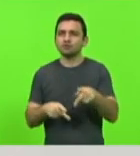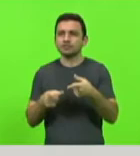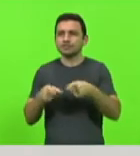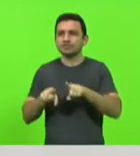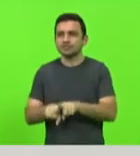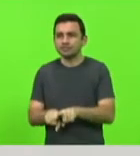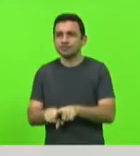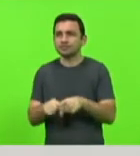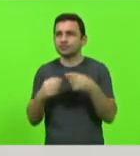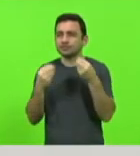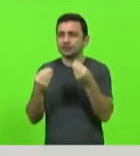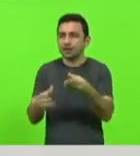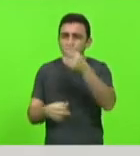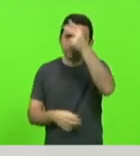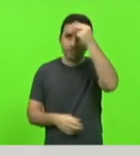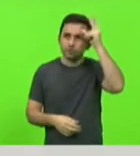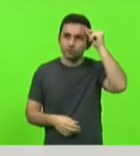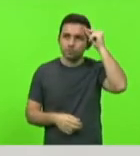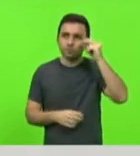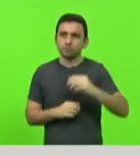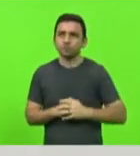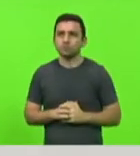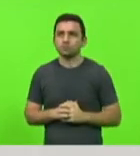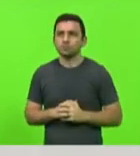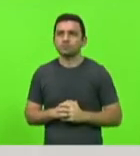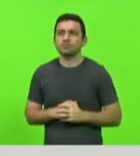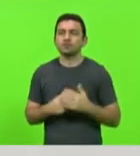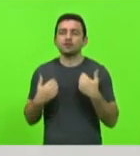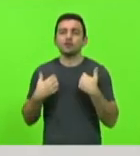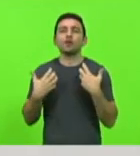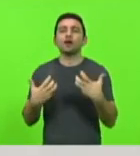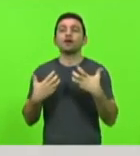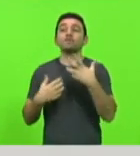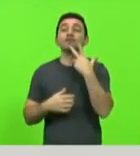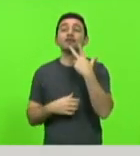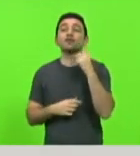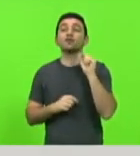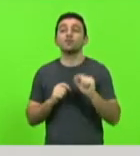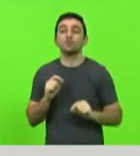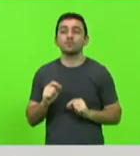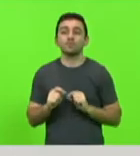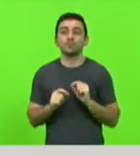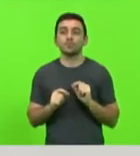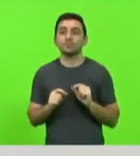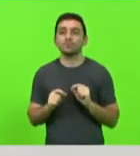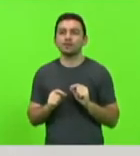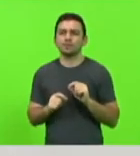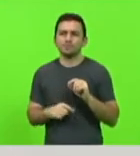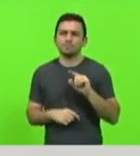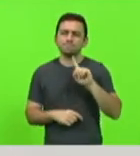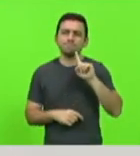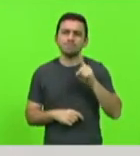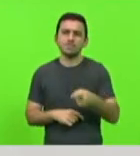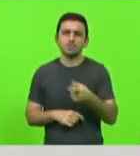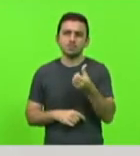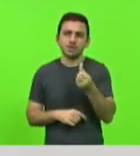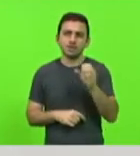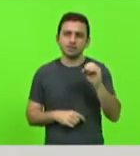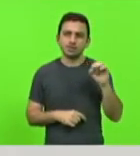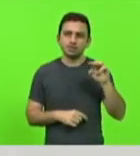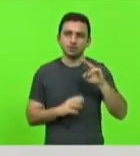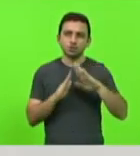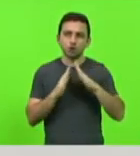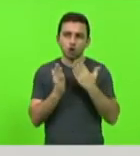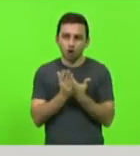dinheiro para a prefeitura, enfim. Mas eu queria dizer para vocês que nós temos cerca de 1.600 escolas em Santa